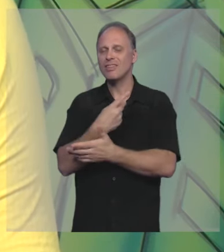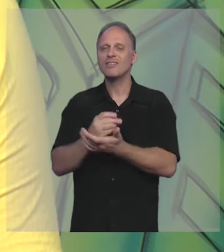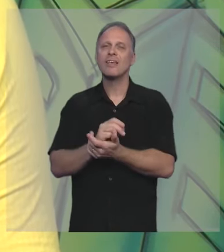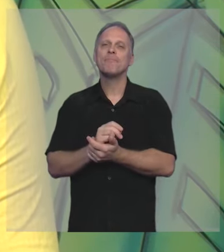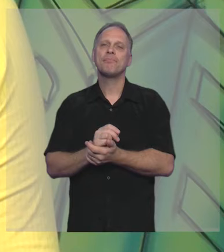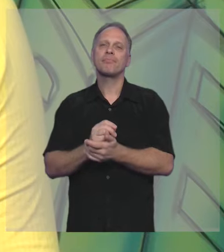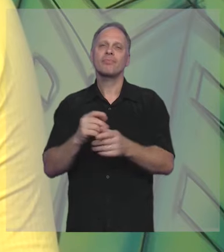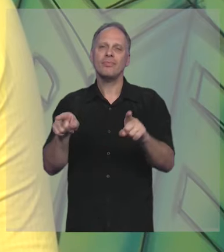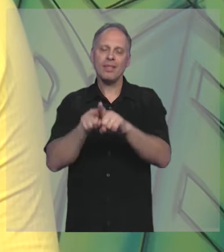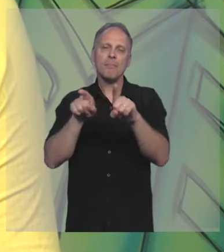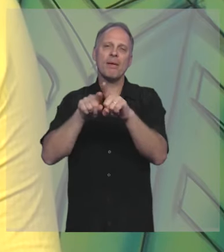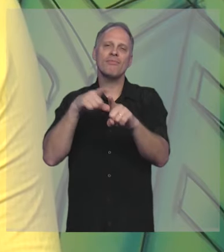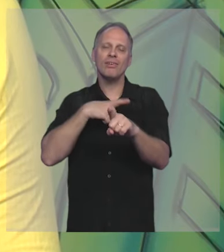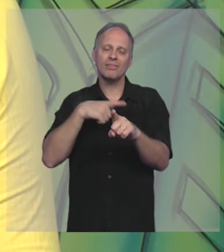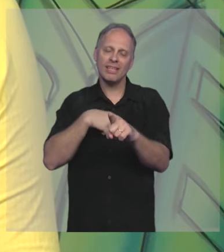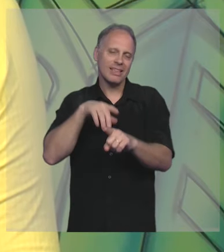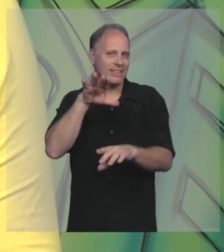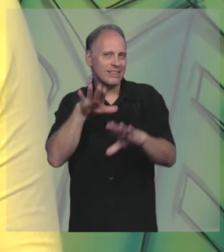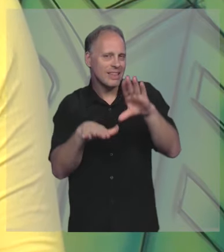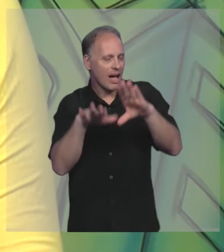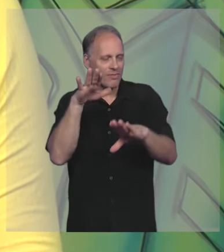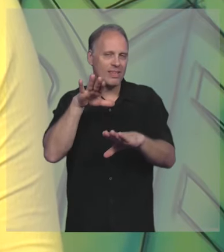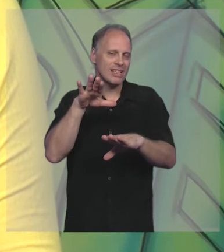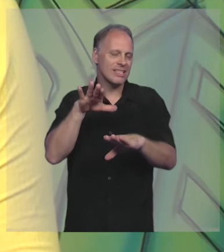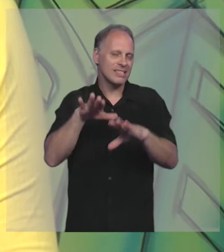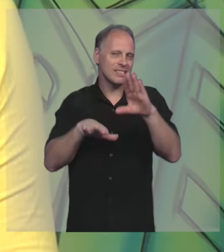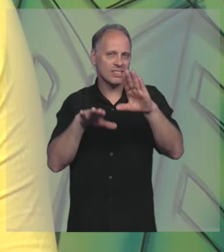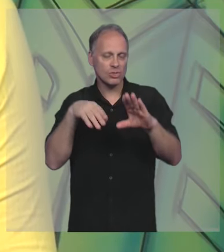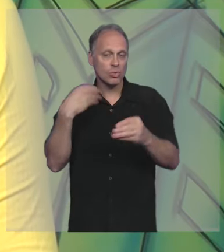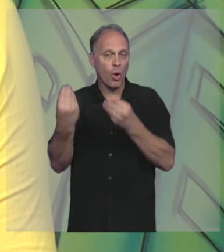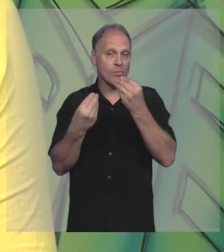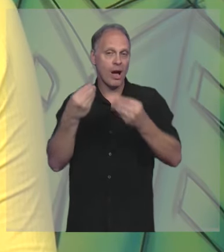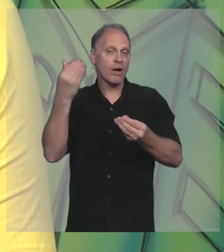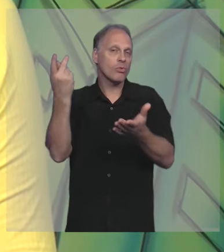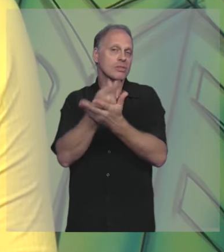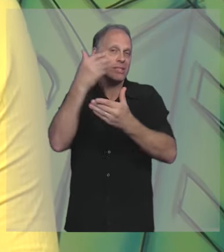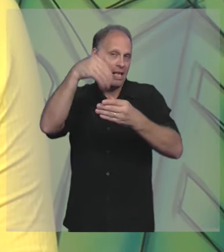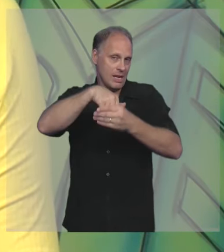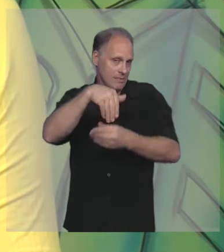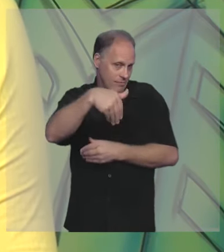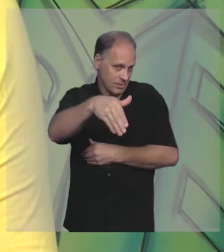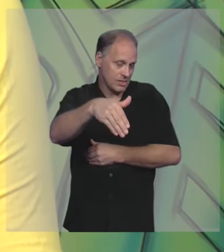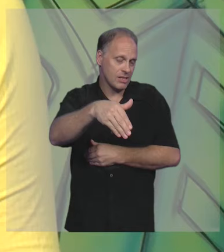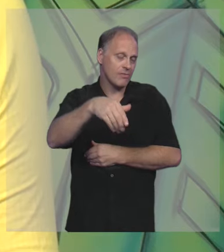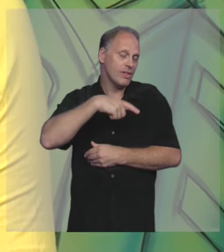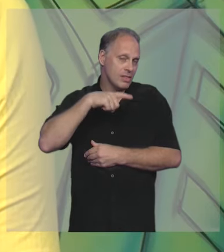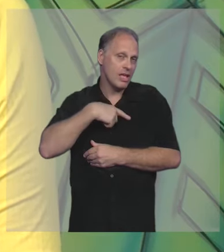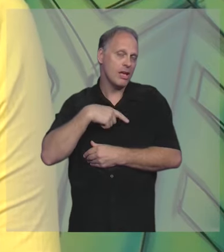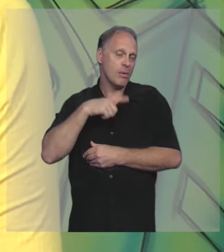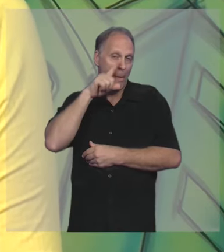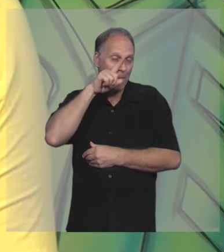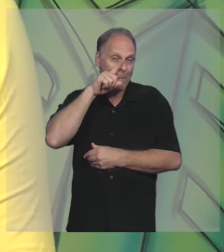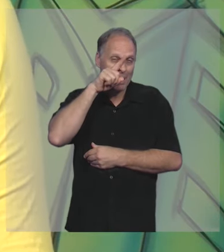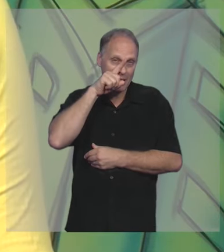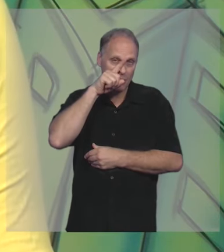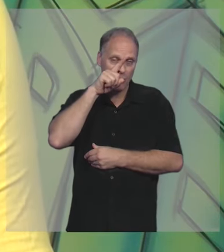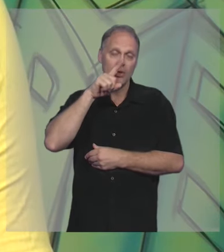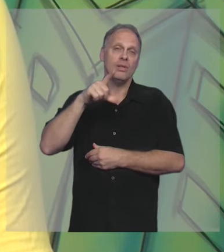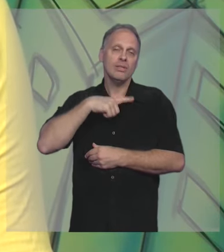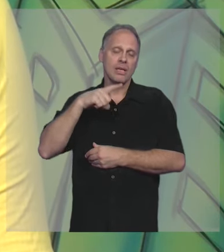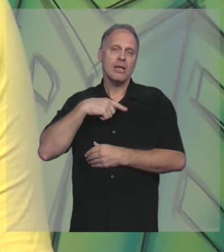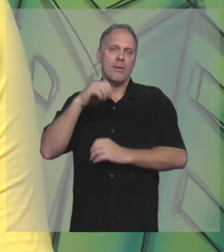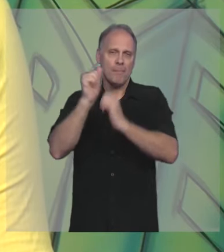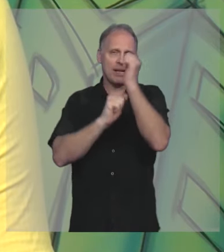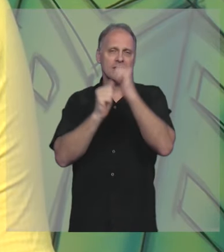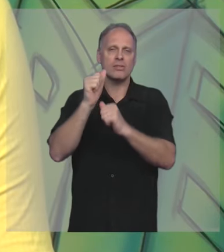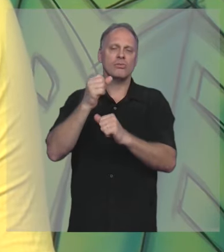né? Vamos ter, talvez, dependendo do que for as nossas eleições, nós corremos o risco, sim, do Brasil ter notas de crédito